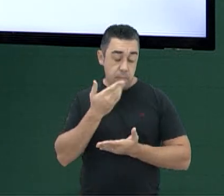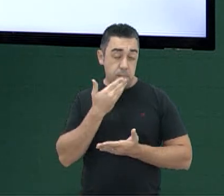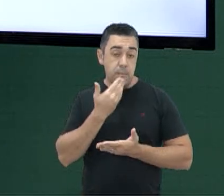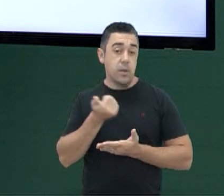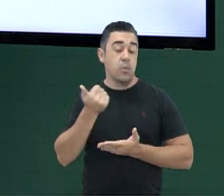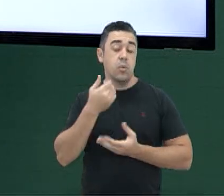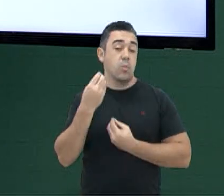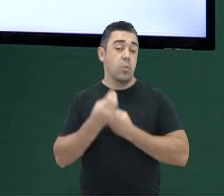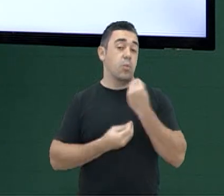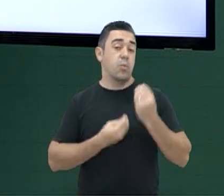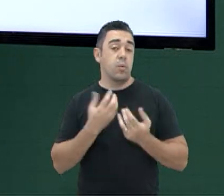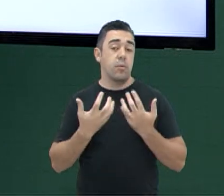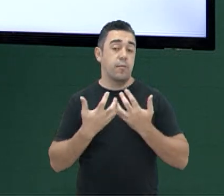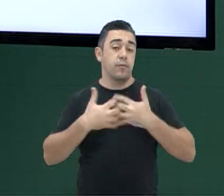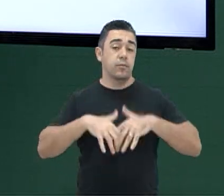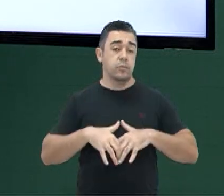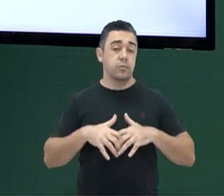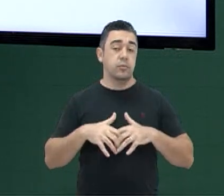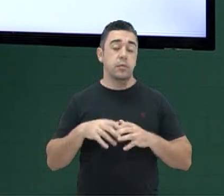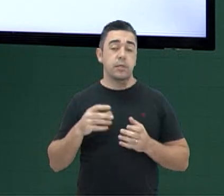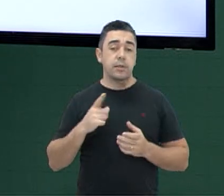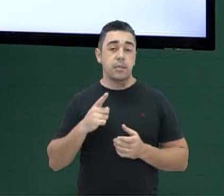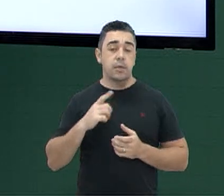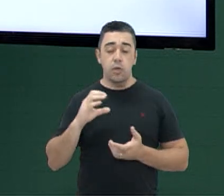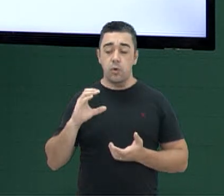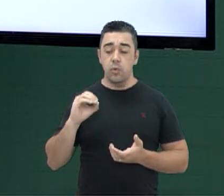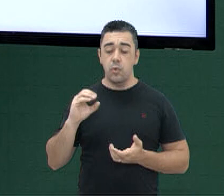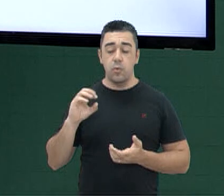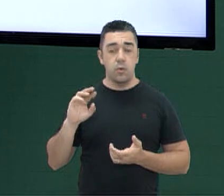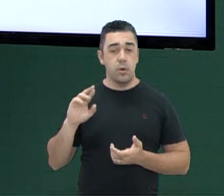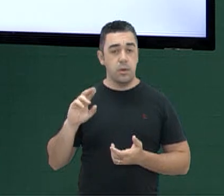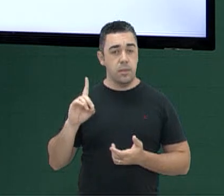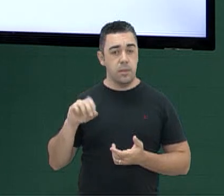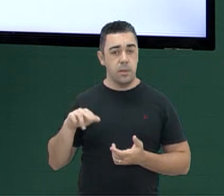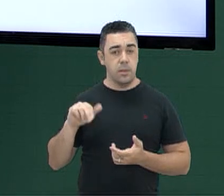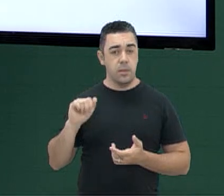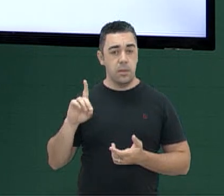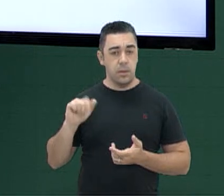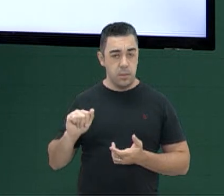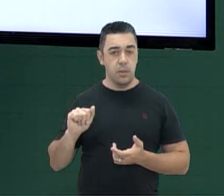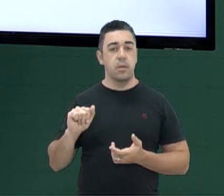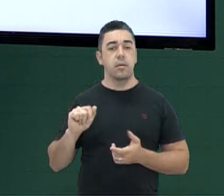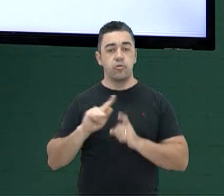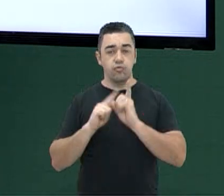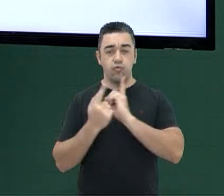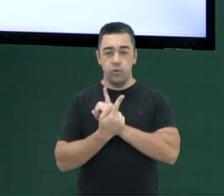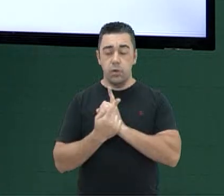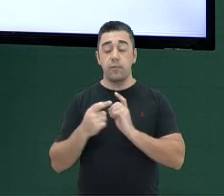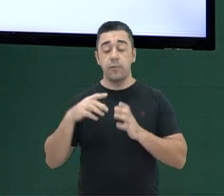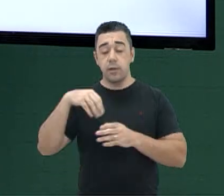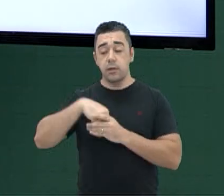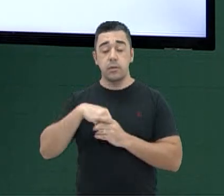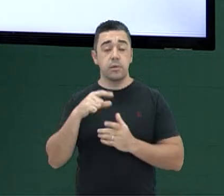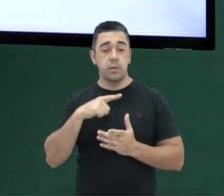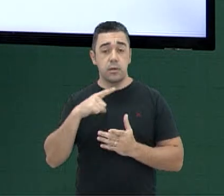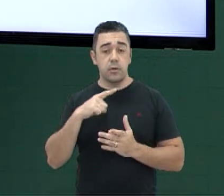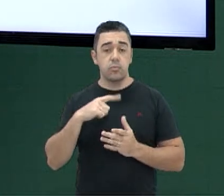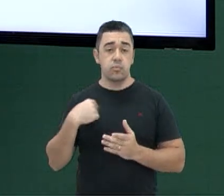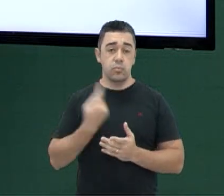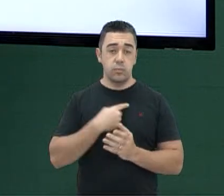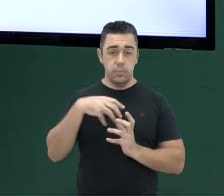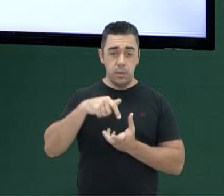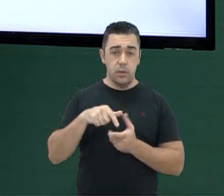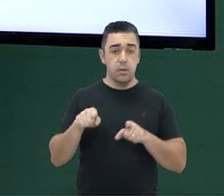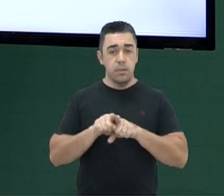melhor como funcionam o sistema de coordenadas geográficas na superfície terrestre e como funcionam também